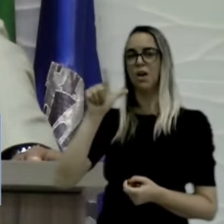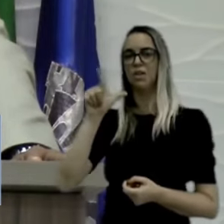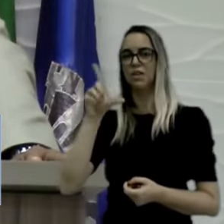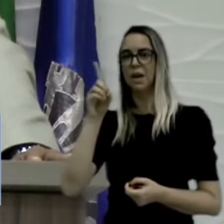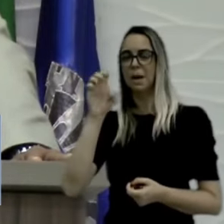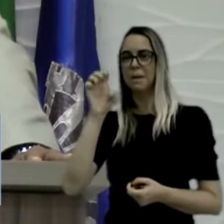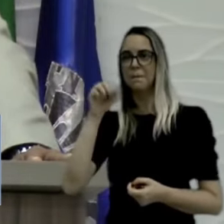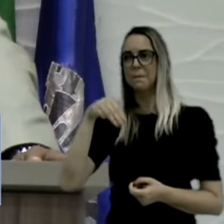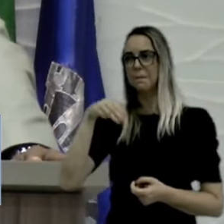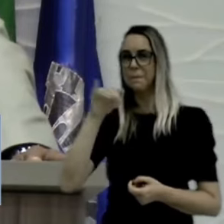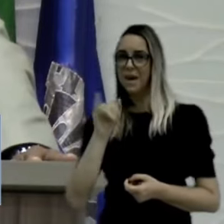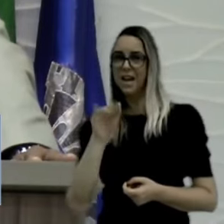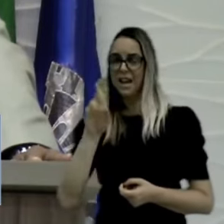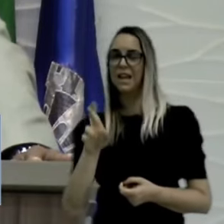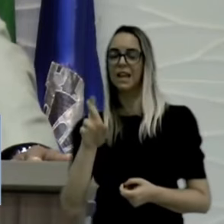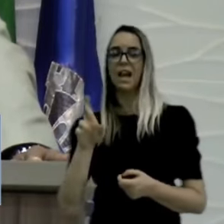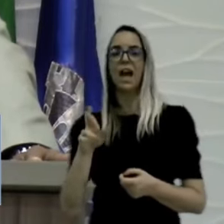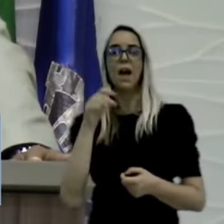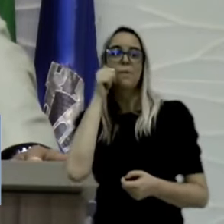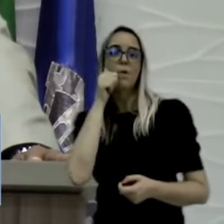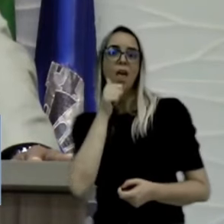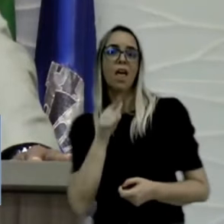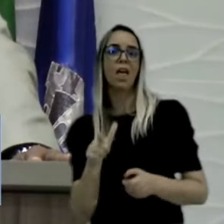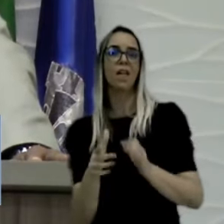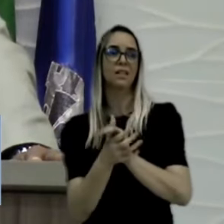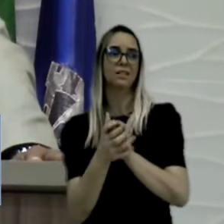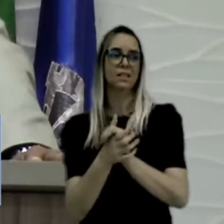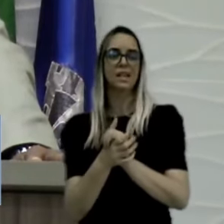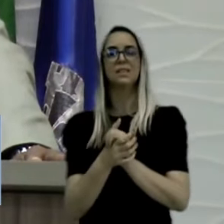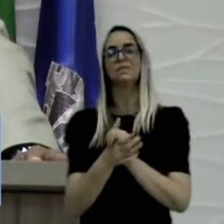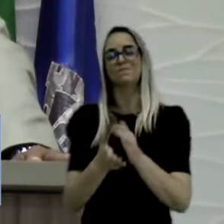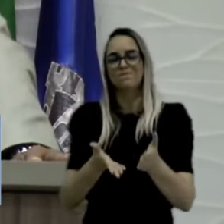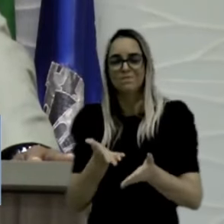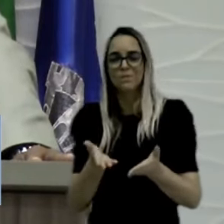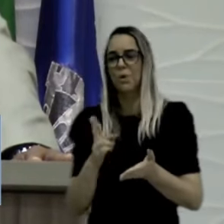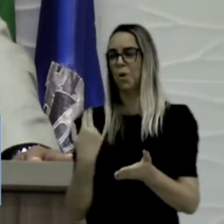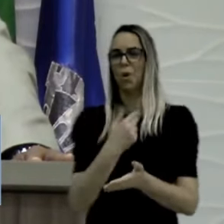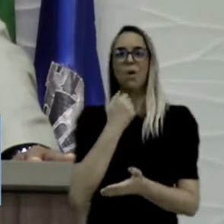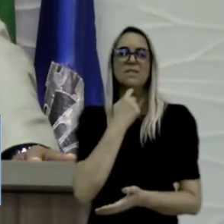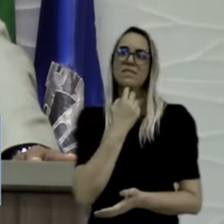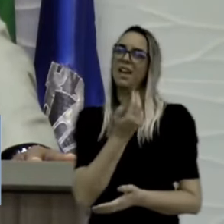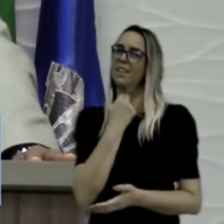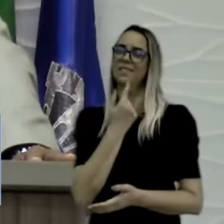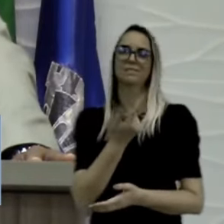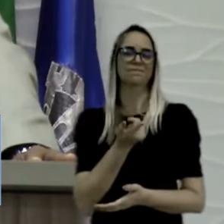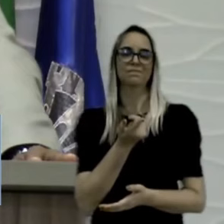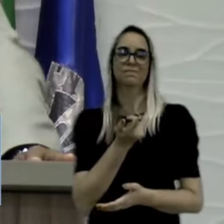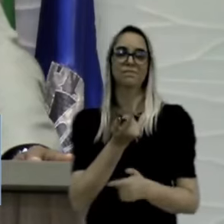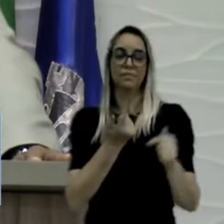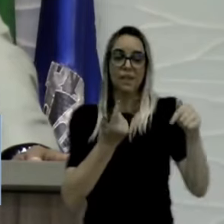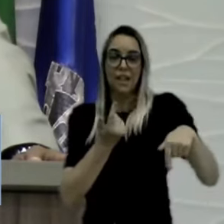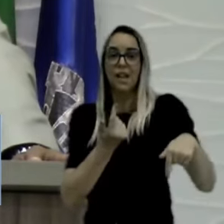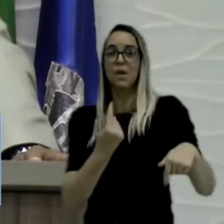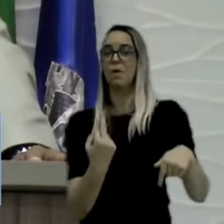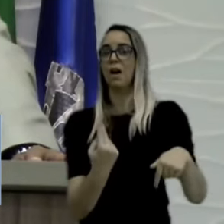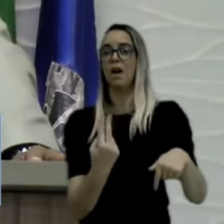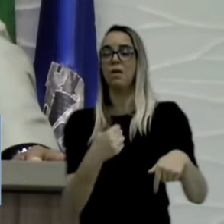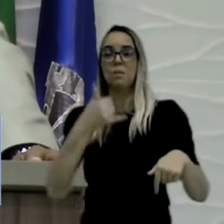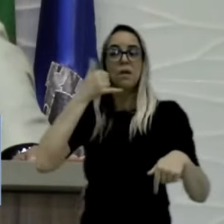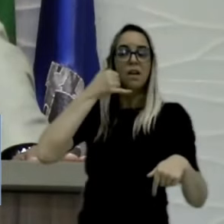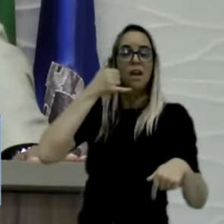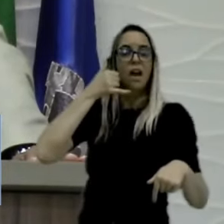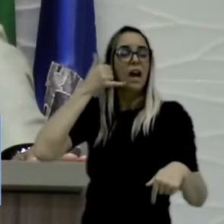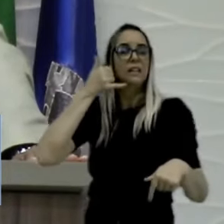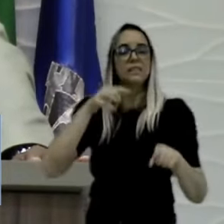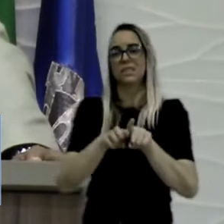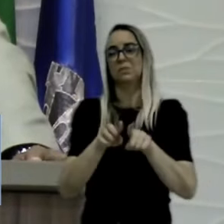de Almeida, a esposa dele faz muito tempo vendo esse tratamento e nós não conseguimos. É que nem aqui em São Bento, o menino acabou de me ligar agora, está